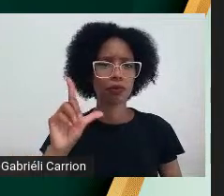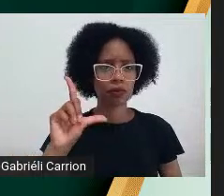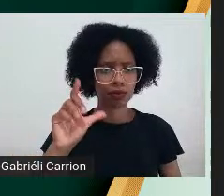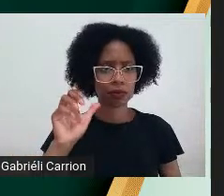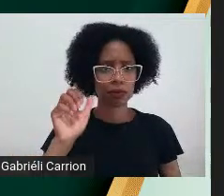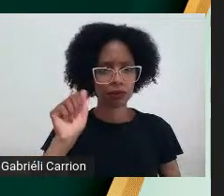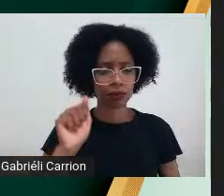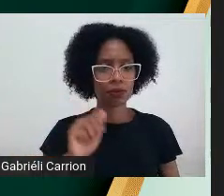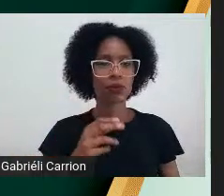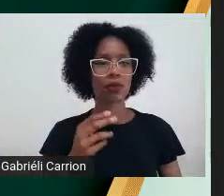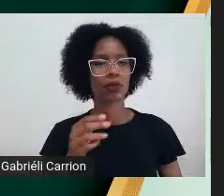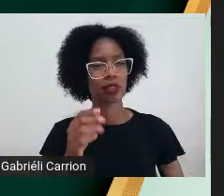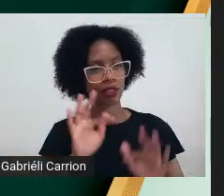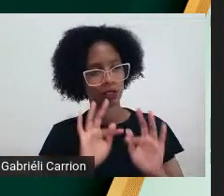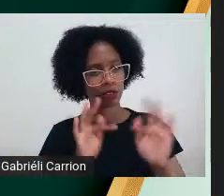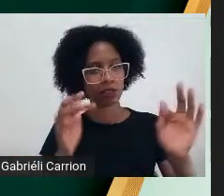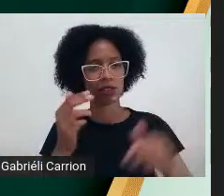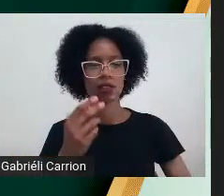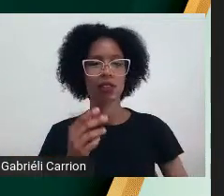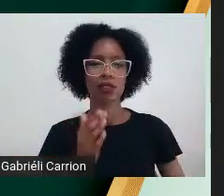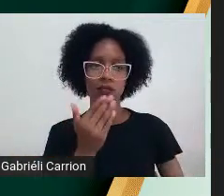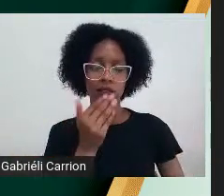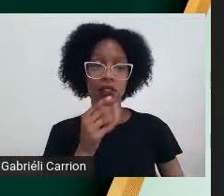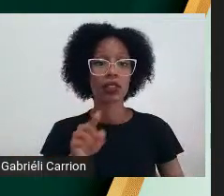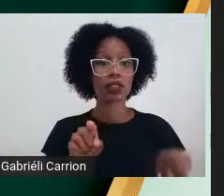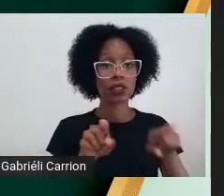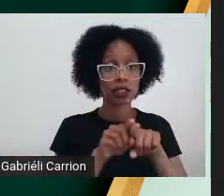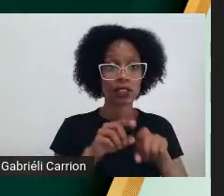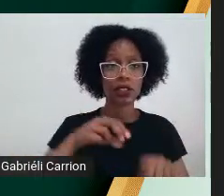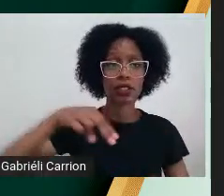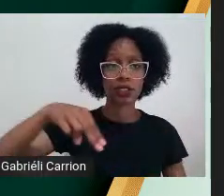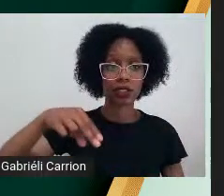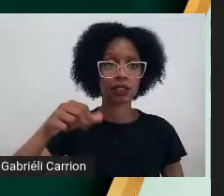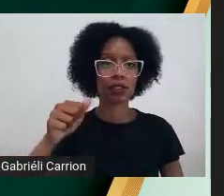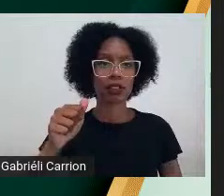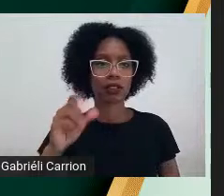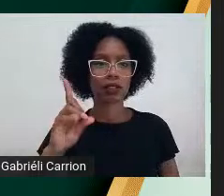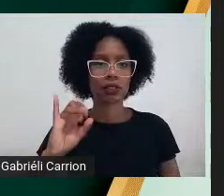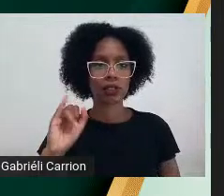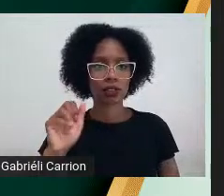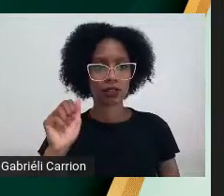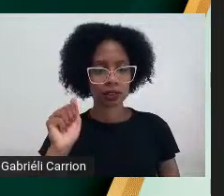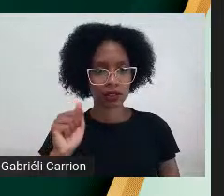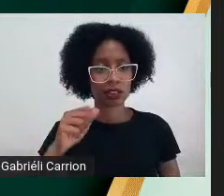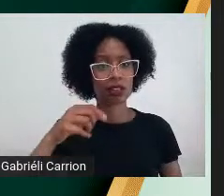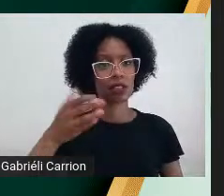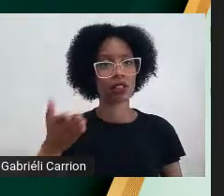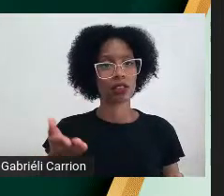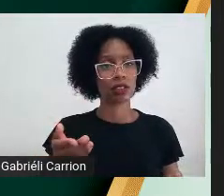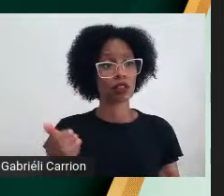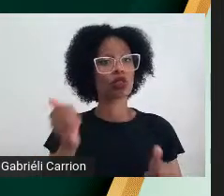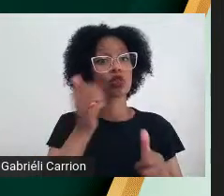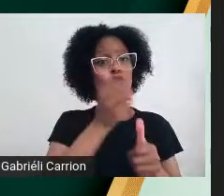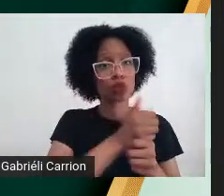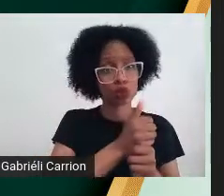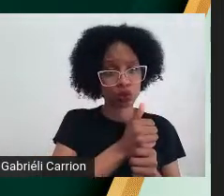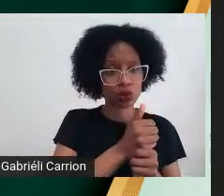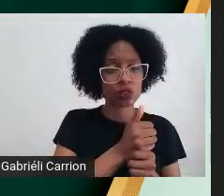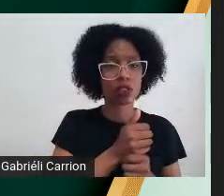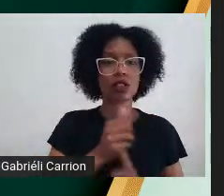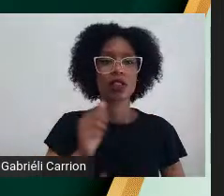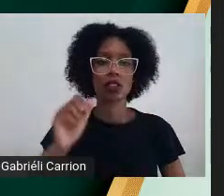de Alimentos, a professora Nádia Rosana de Oliveira, que nesse ato substitui a professora Ana